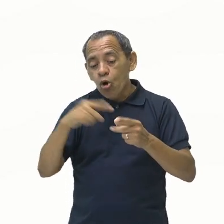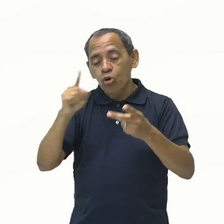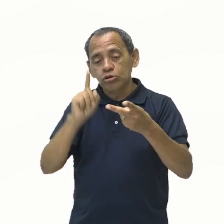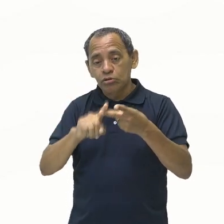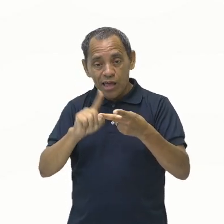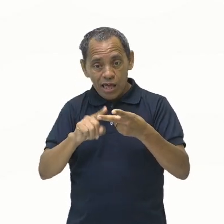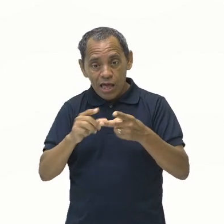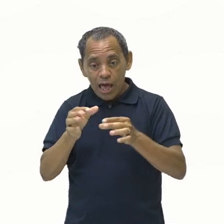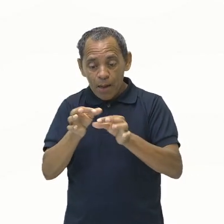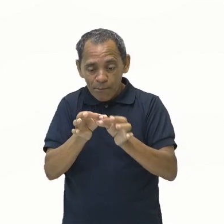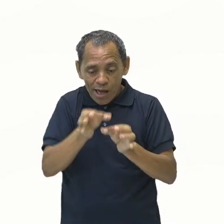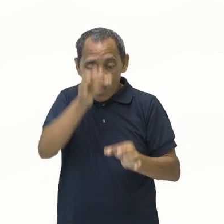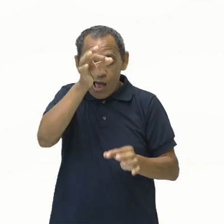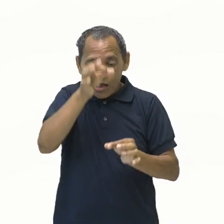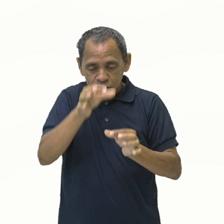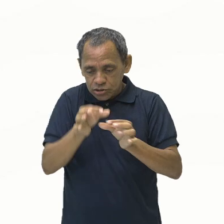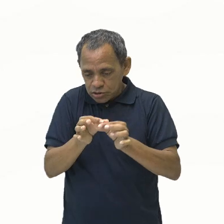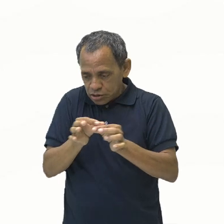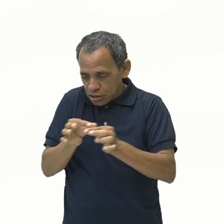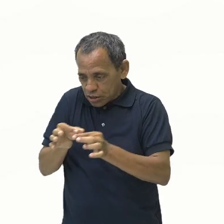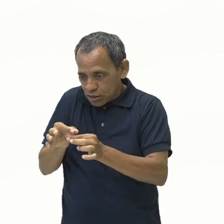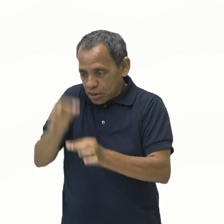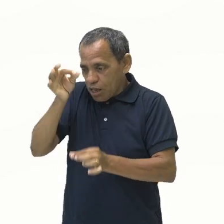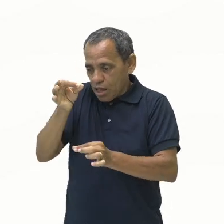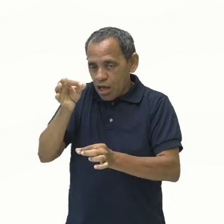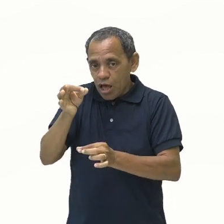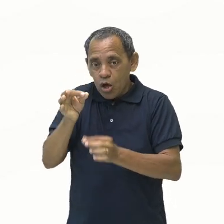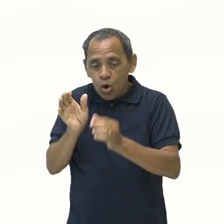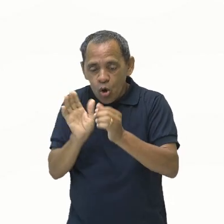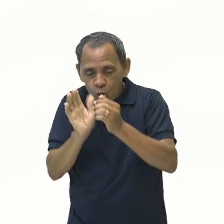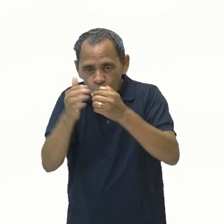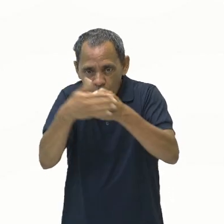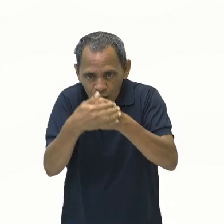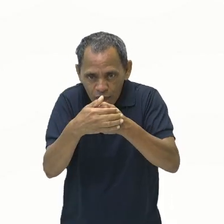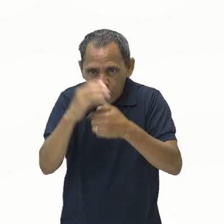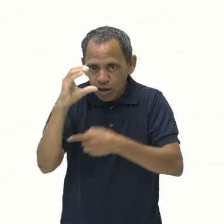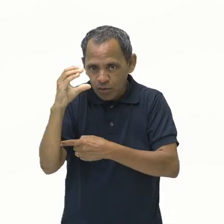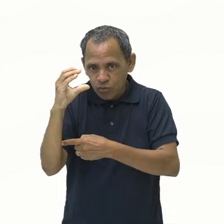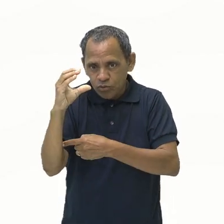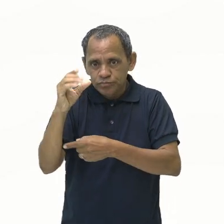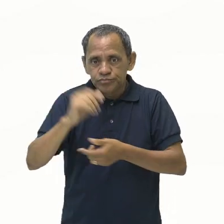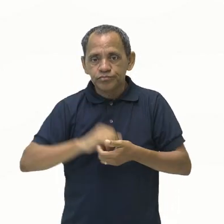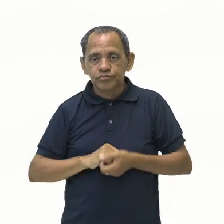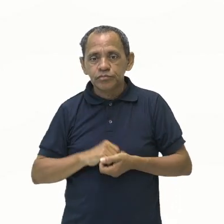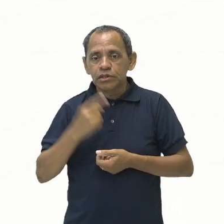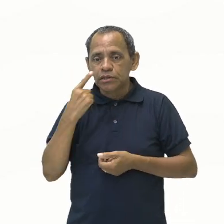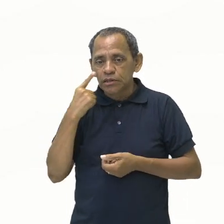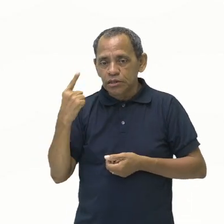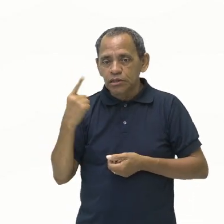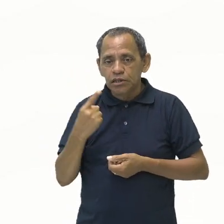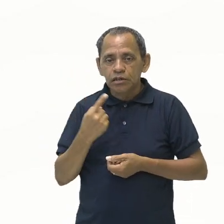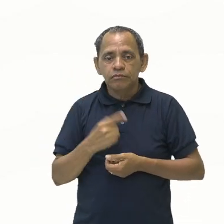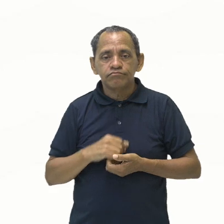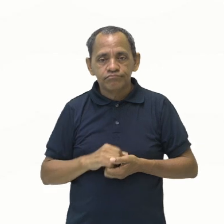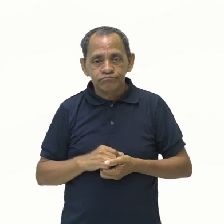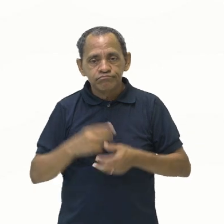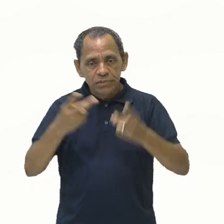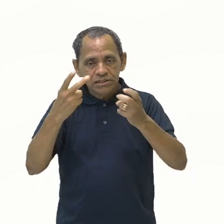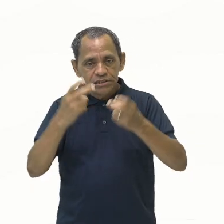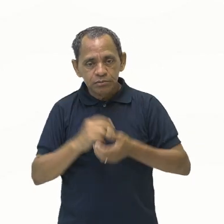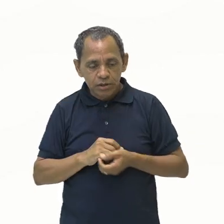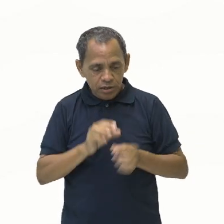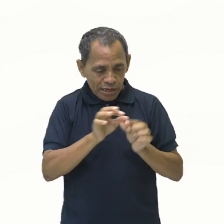omitir os carbonos. Então, o que nós temos aqui? Ó? Esse carbono aqui, ele está bem aqui, nesse cantinho. Aí,